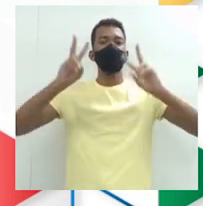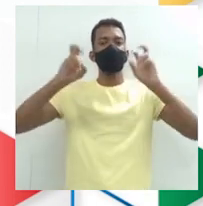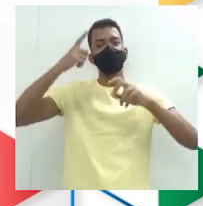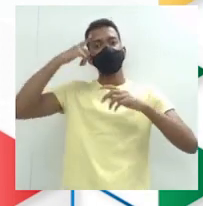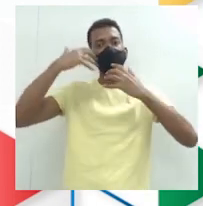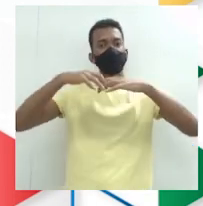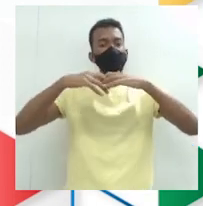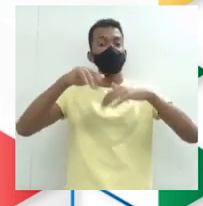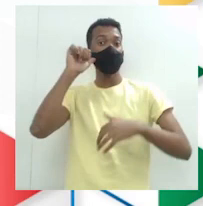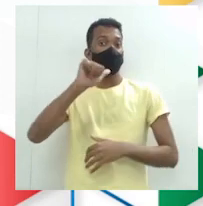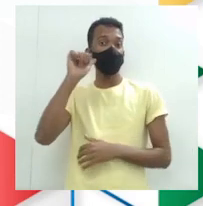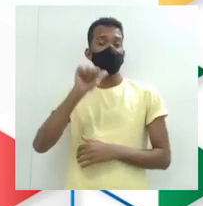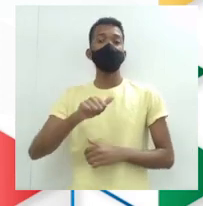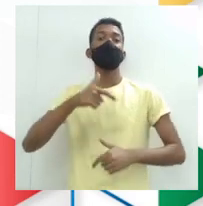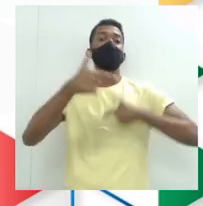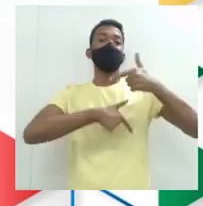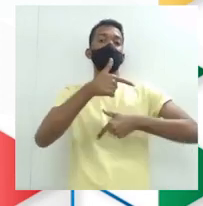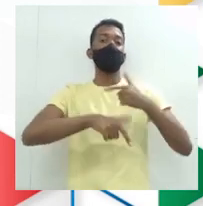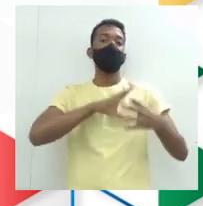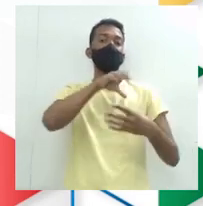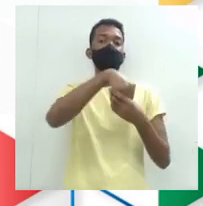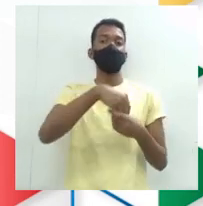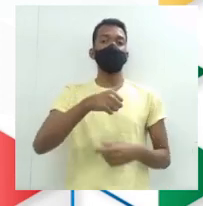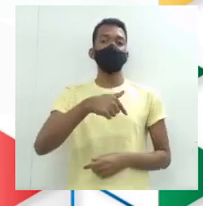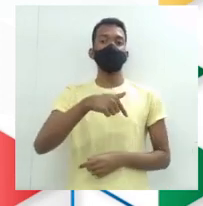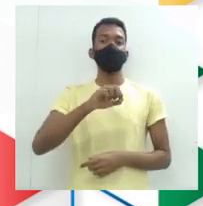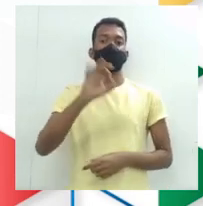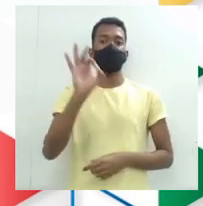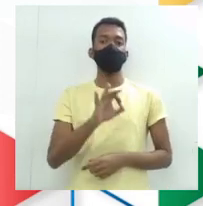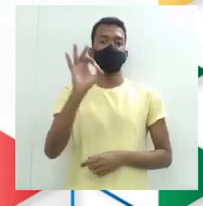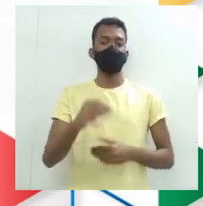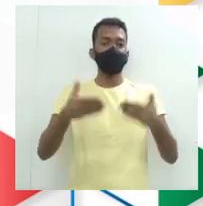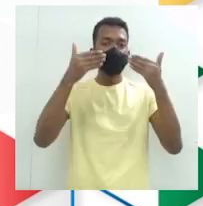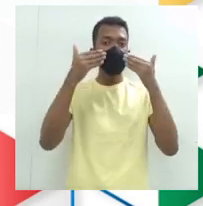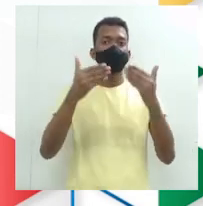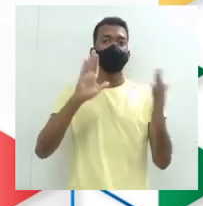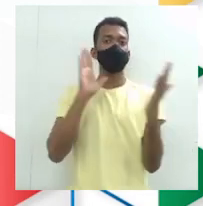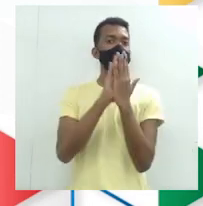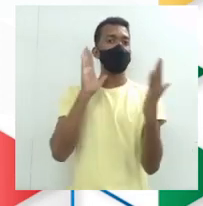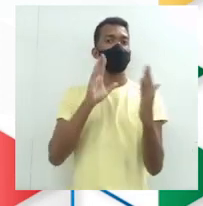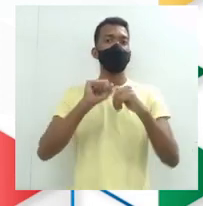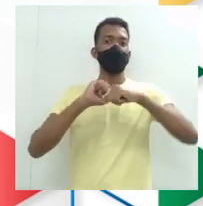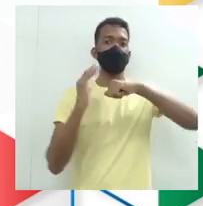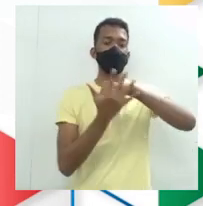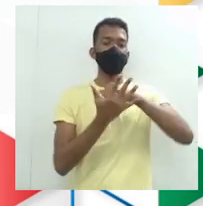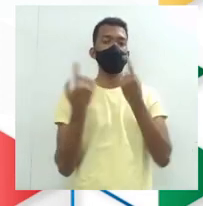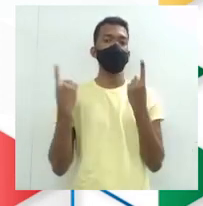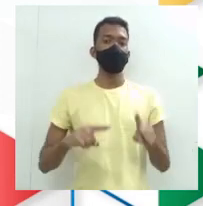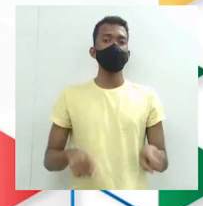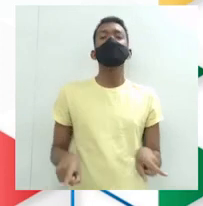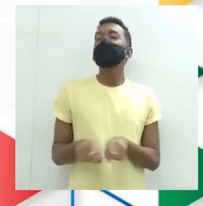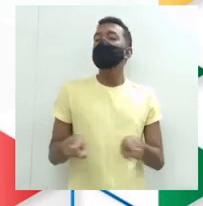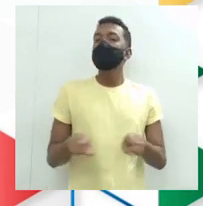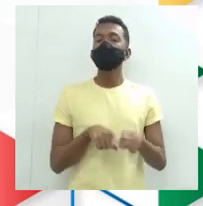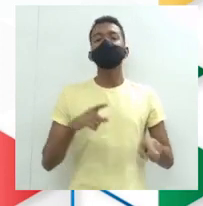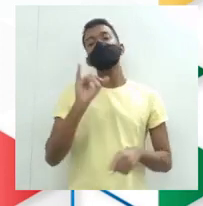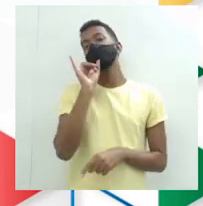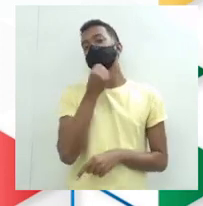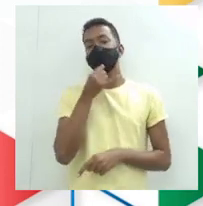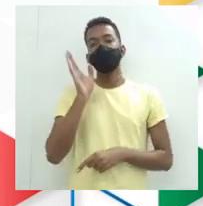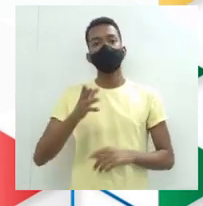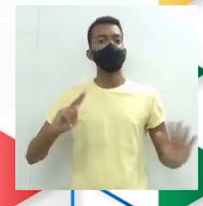as mulheres que trabalham em 70% na linha de frente em combate ao coronavírus e que infelizmente também